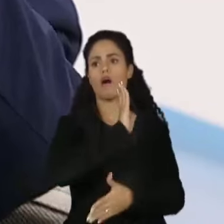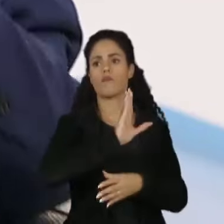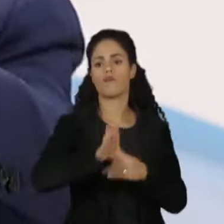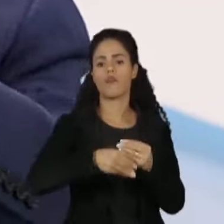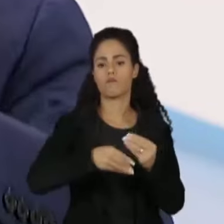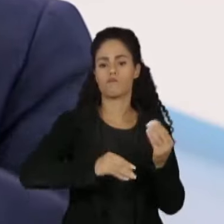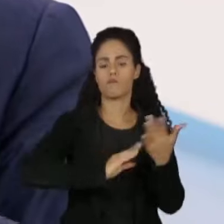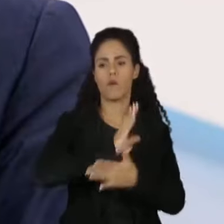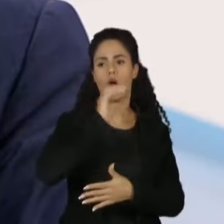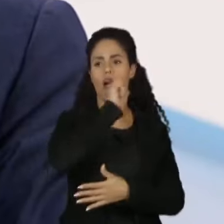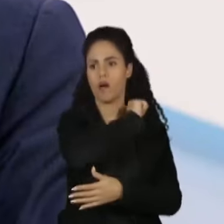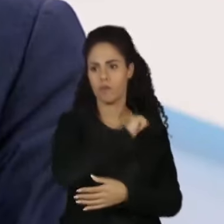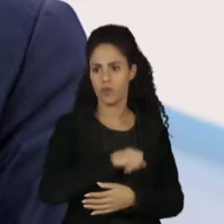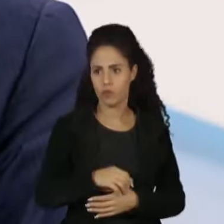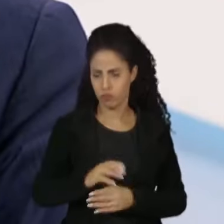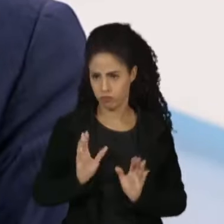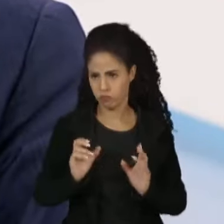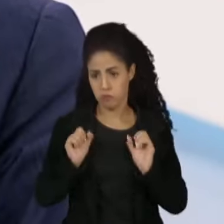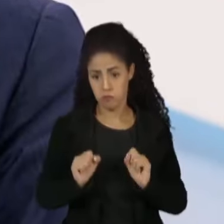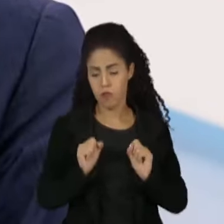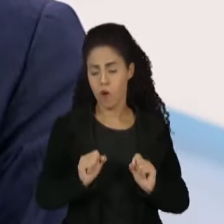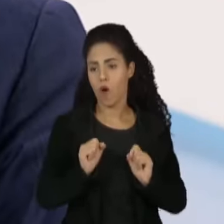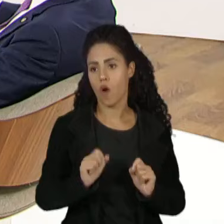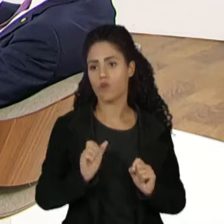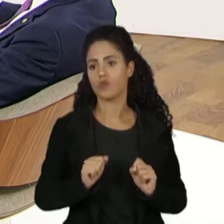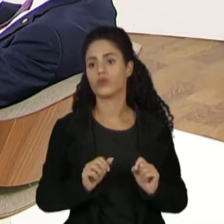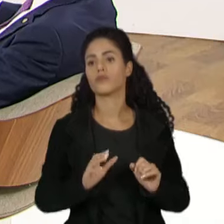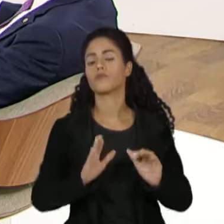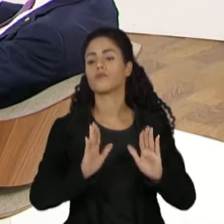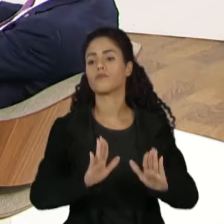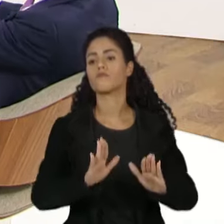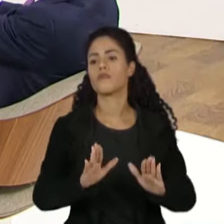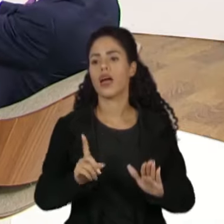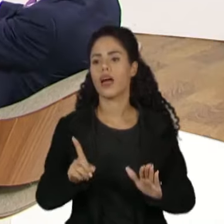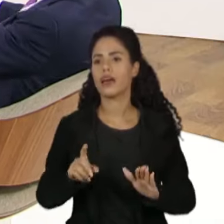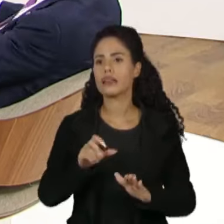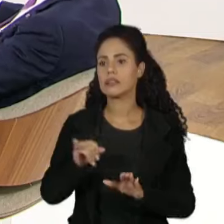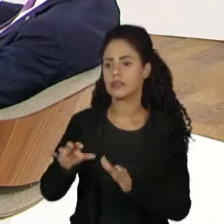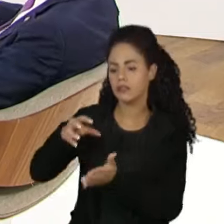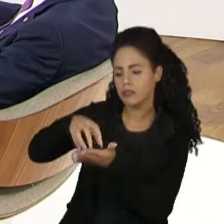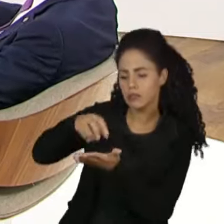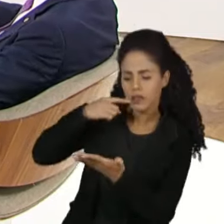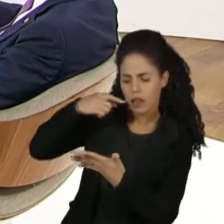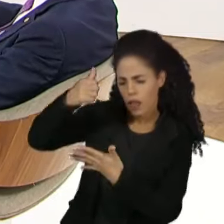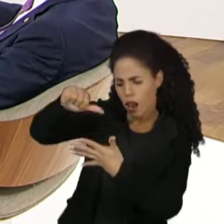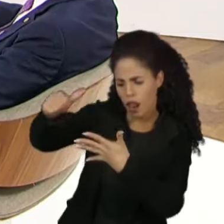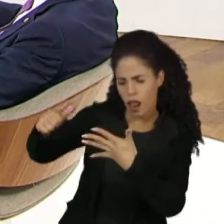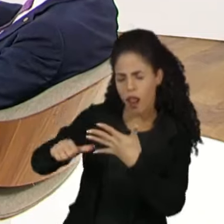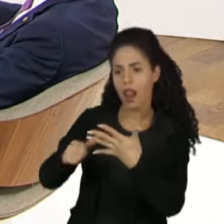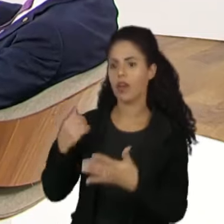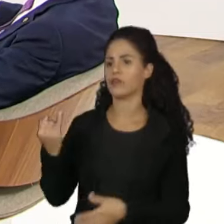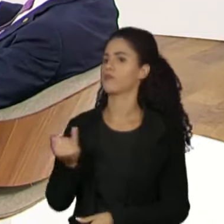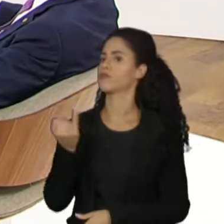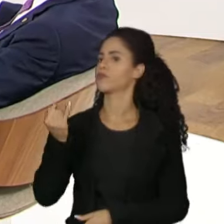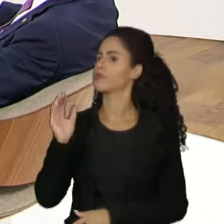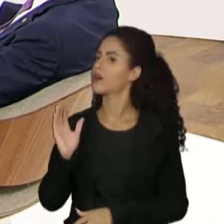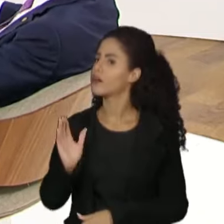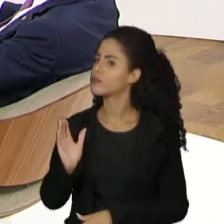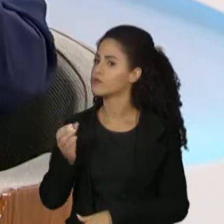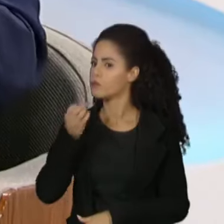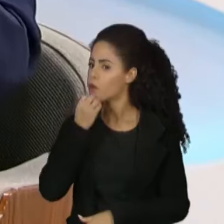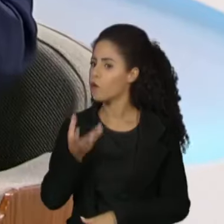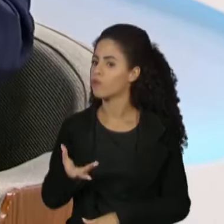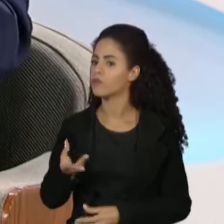à Constituição superando um precedente do Supremo, mas não ser o órgão revisional do Supremo. Isso é totalmente